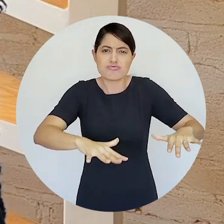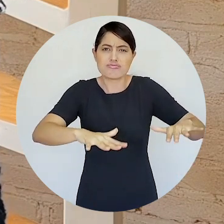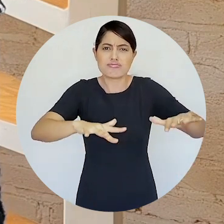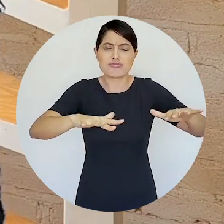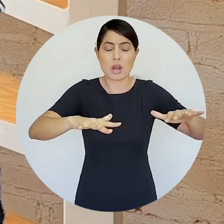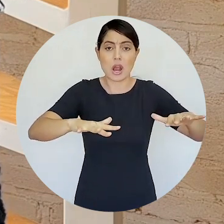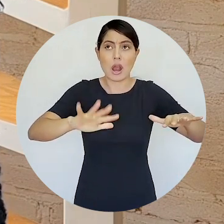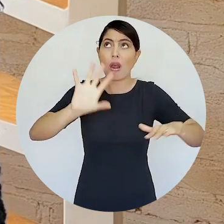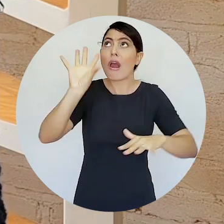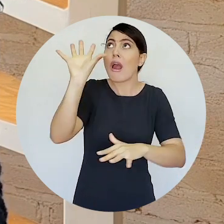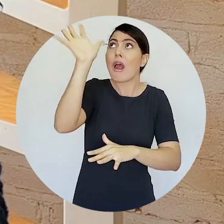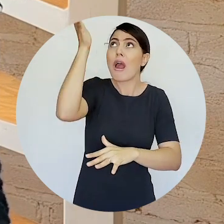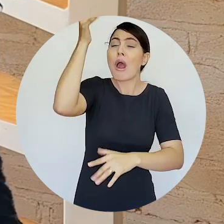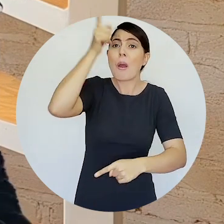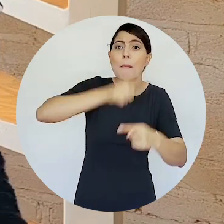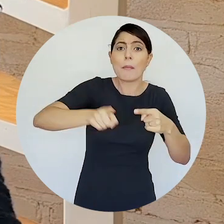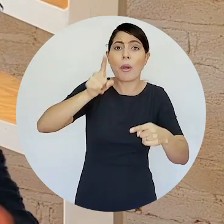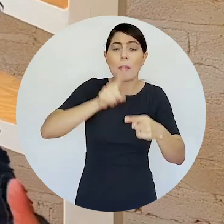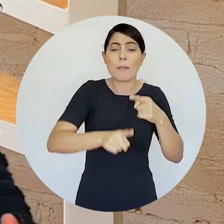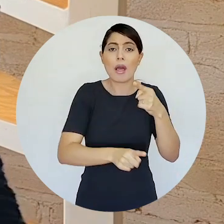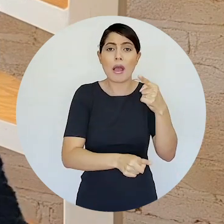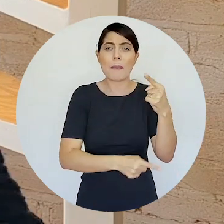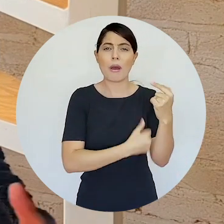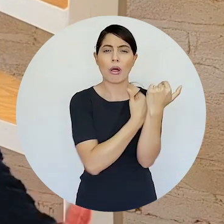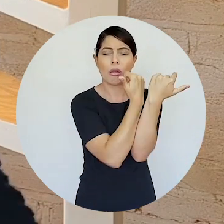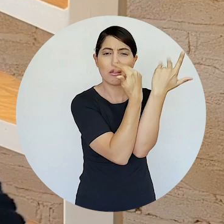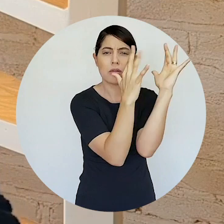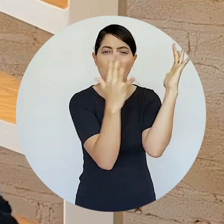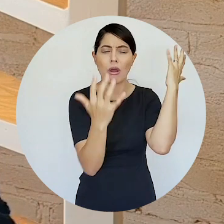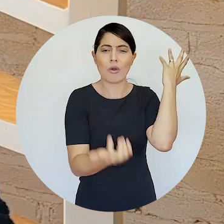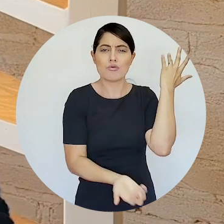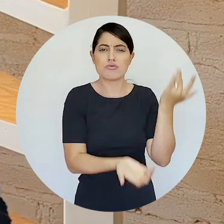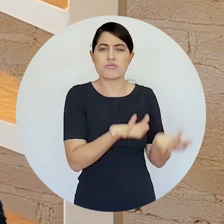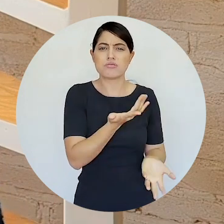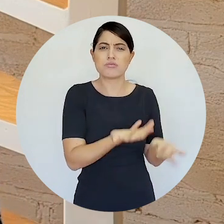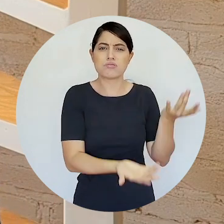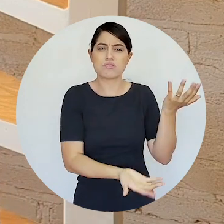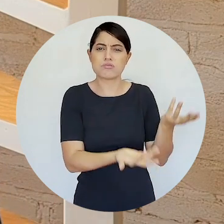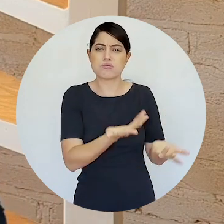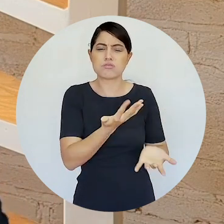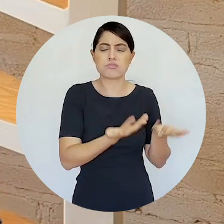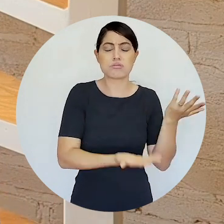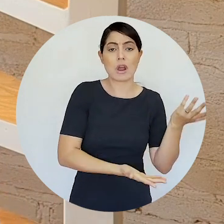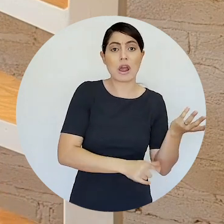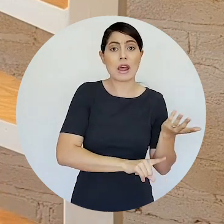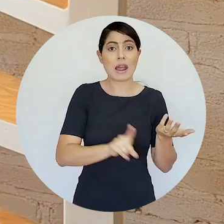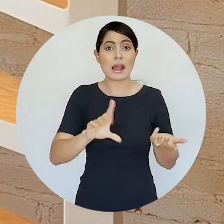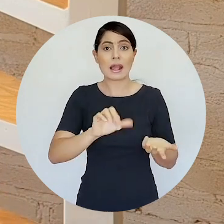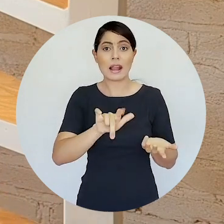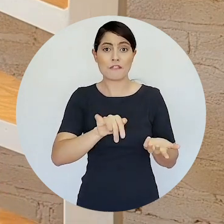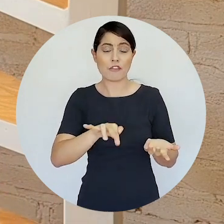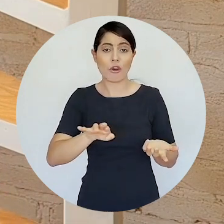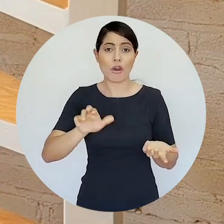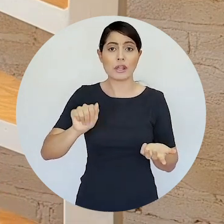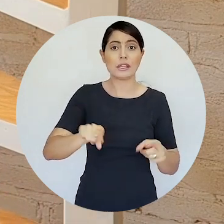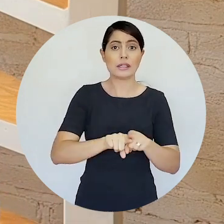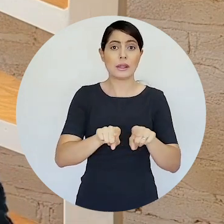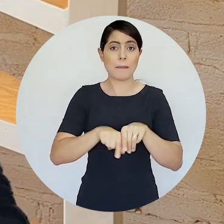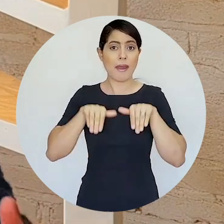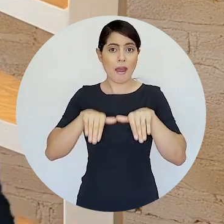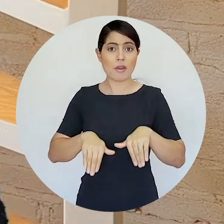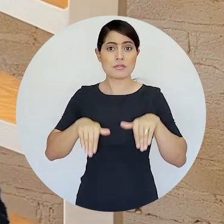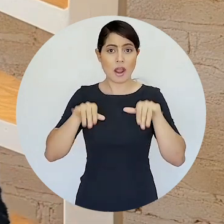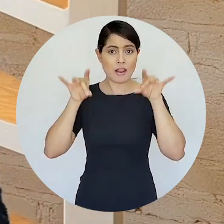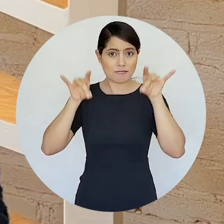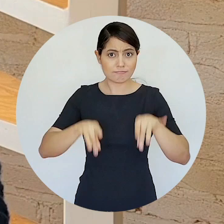pelas mudanças climáticas, pelos desastres climáticos, os incêndios que aconteceram no ano passado, tanto na Califórnia quanto na Austrália,